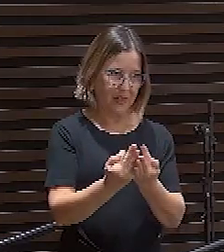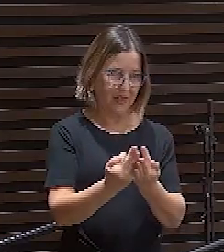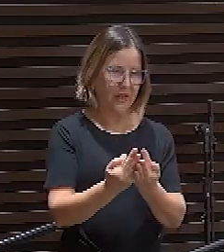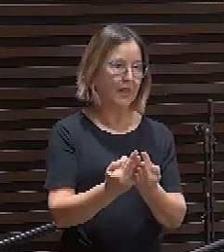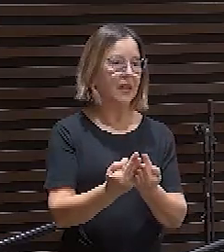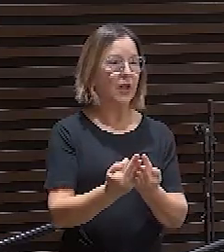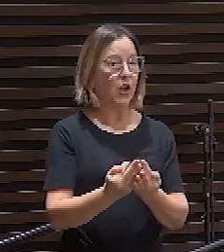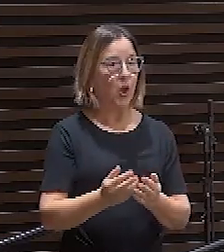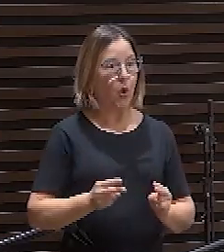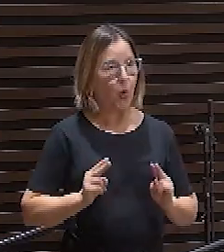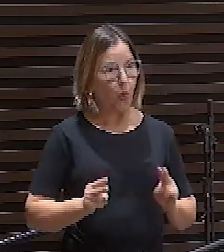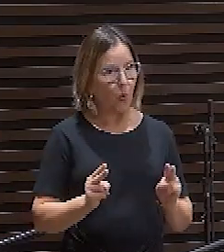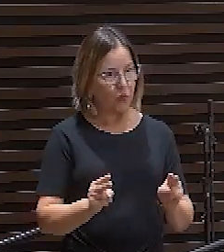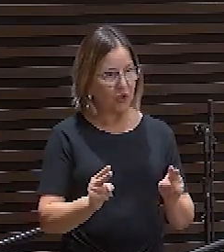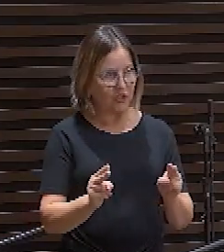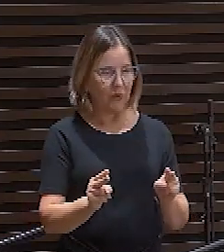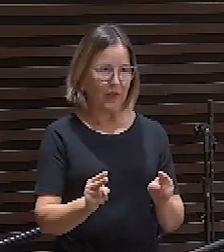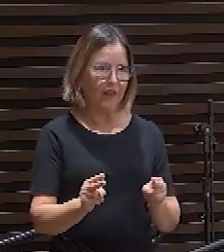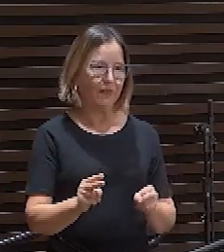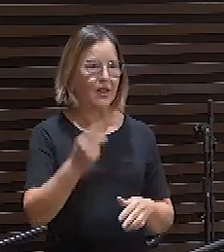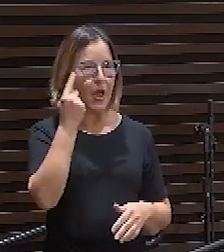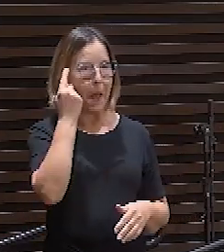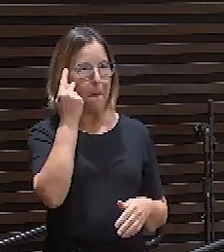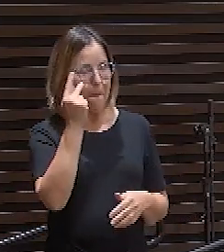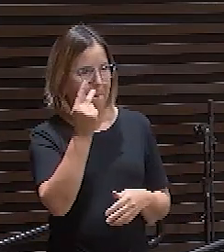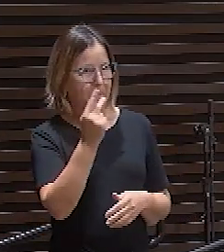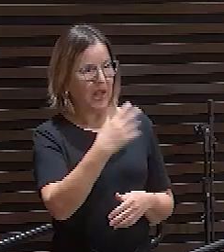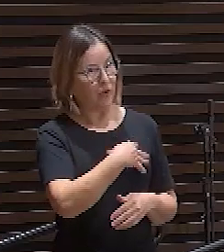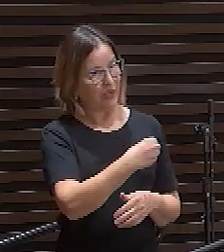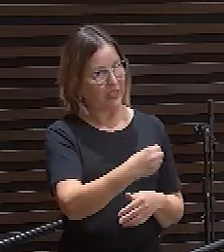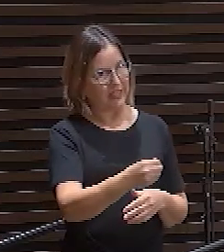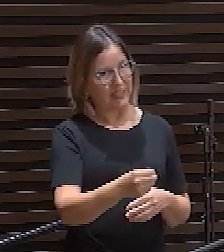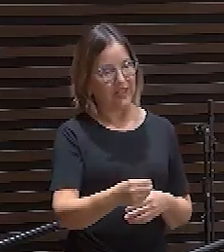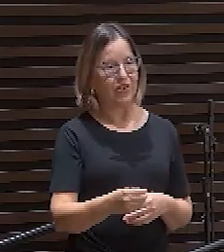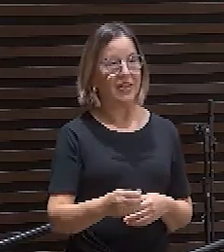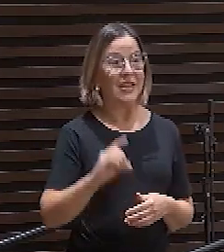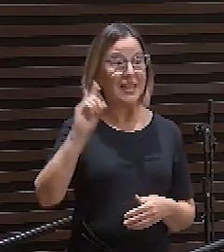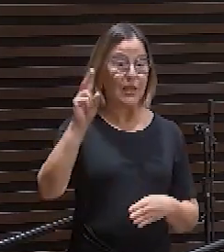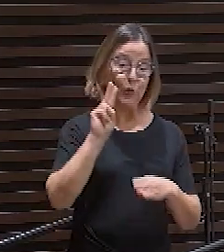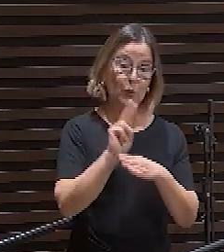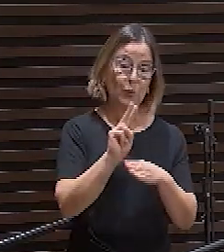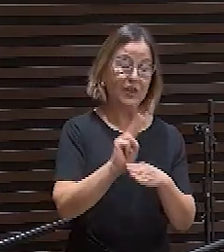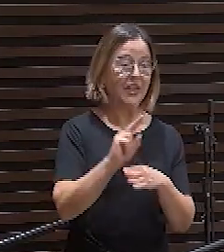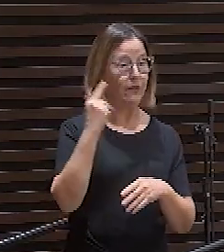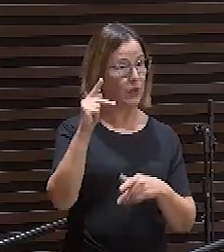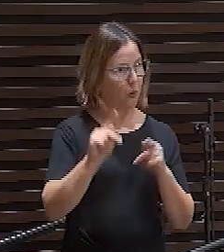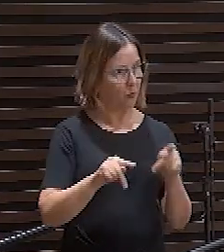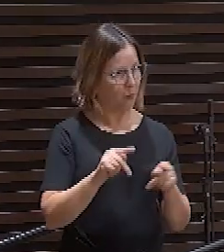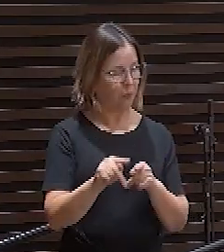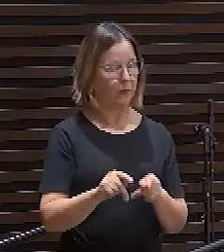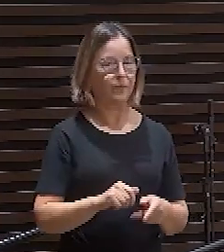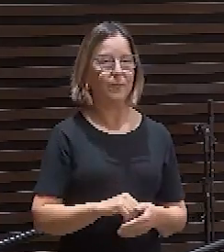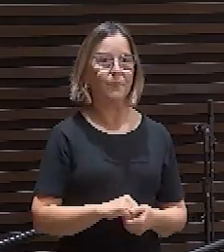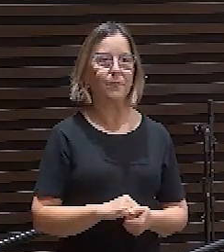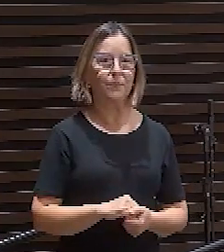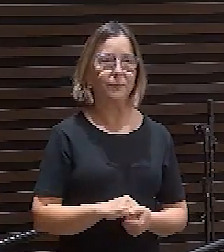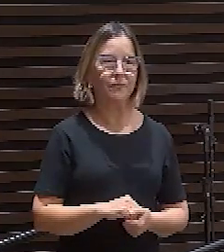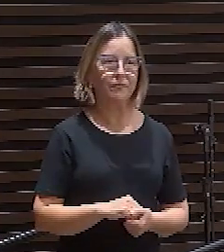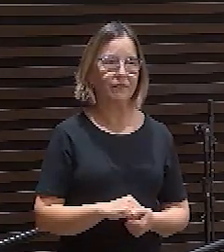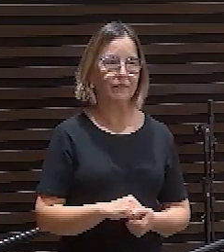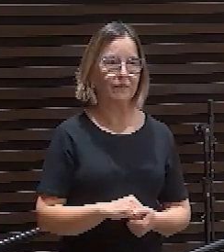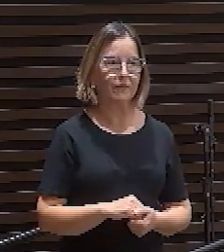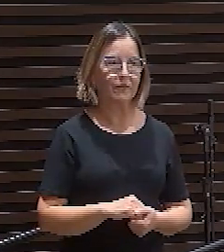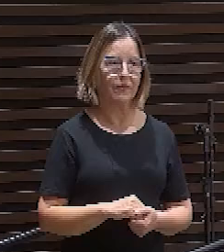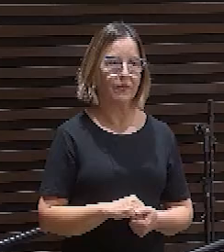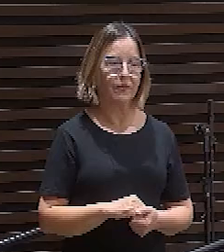Olha o cuidado de Deus para com o seu povo, para com os seus, né? Então havia